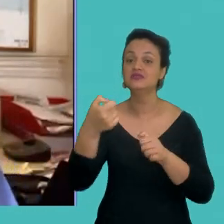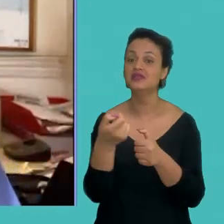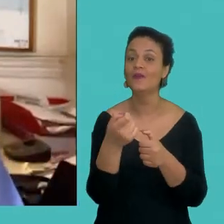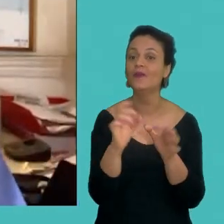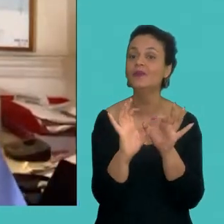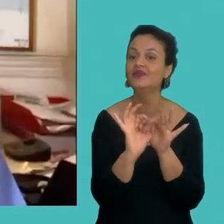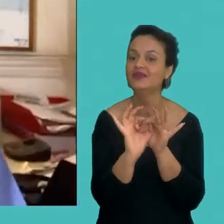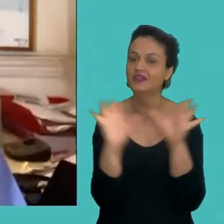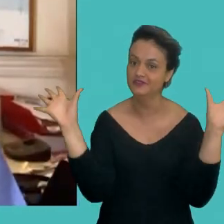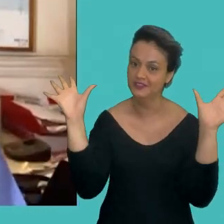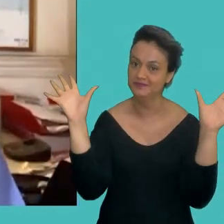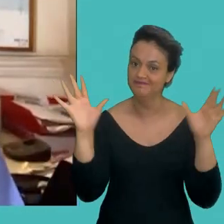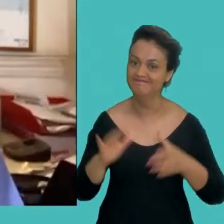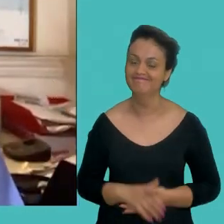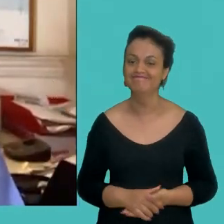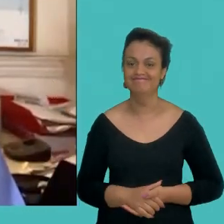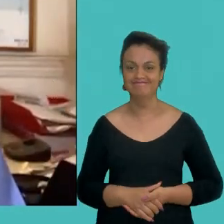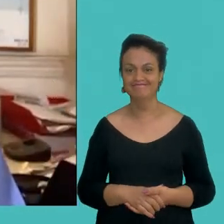livre.